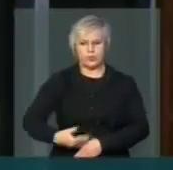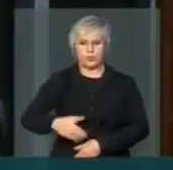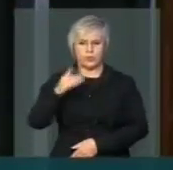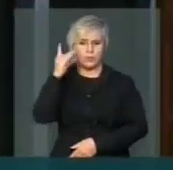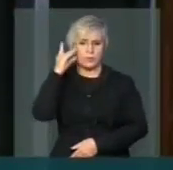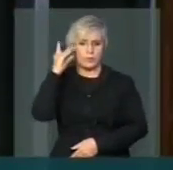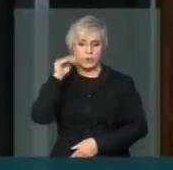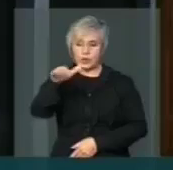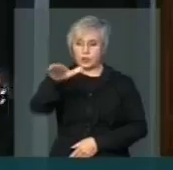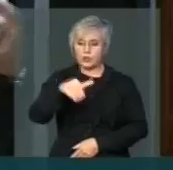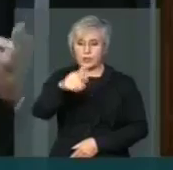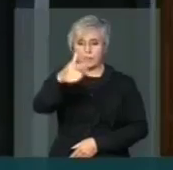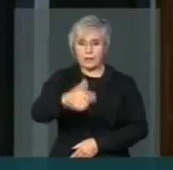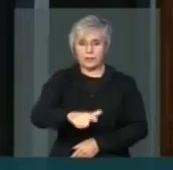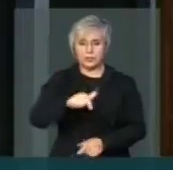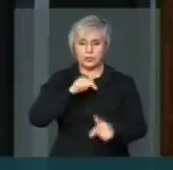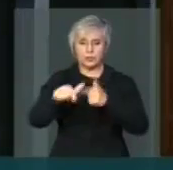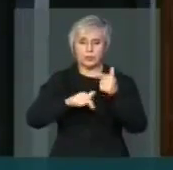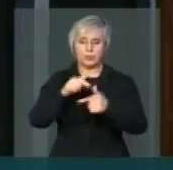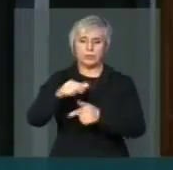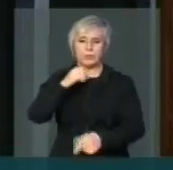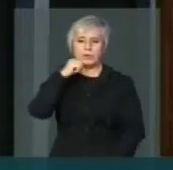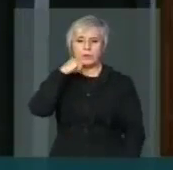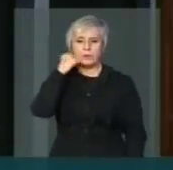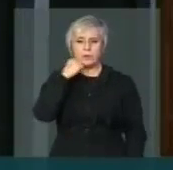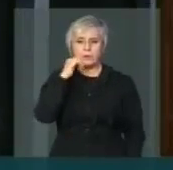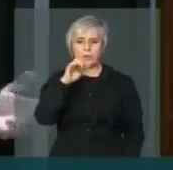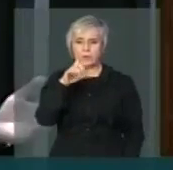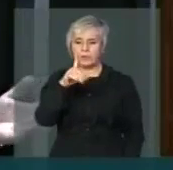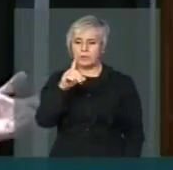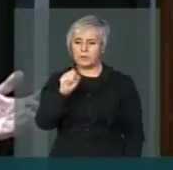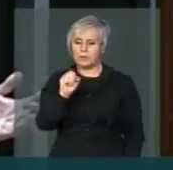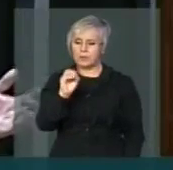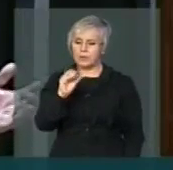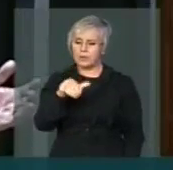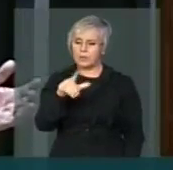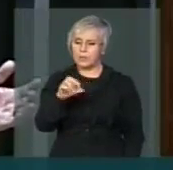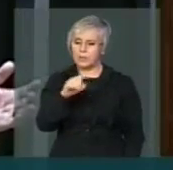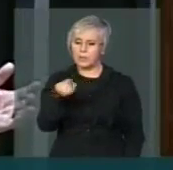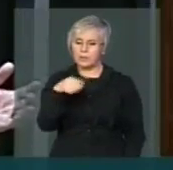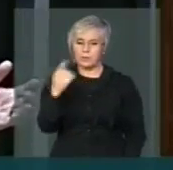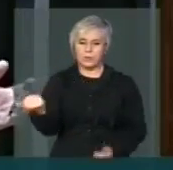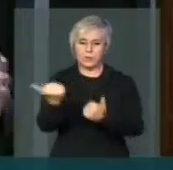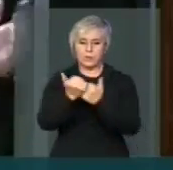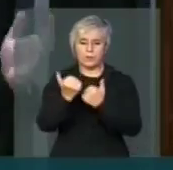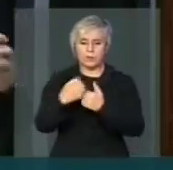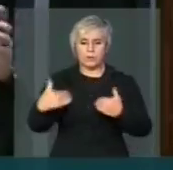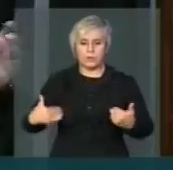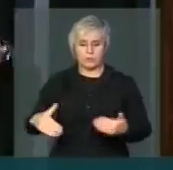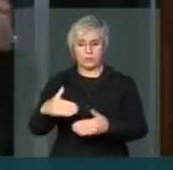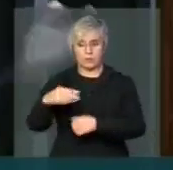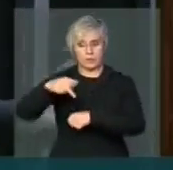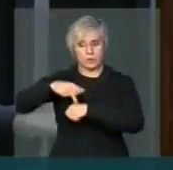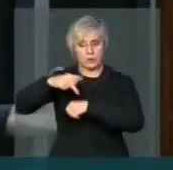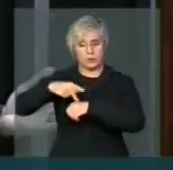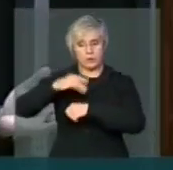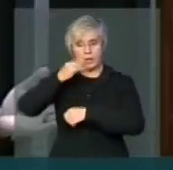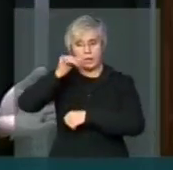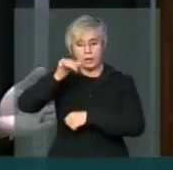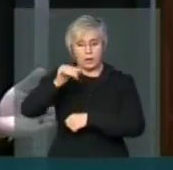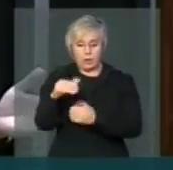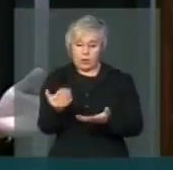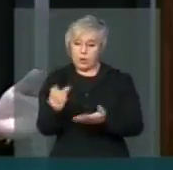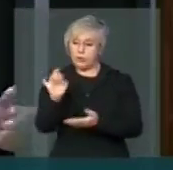chame de novo, por exemplo, o senador Edson Lobão para o Ministério das Minas e Energia. Afinal, ele é apenas